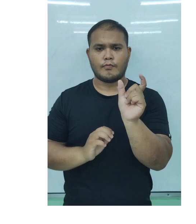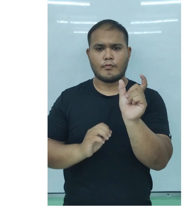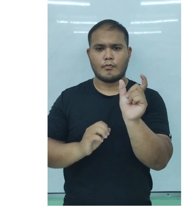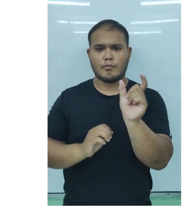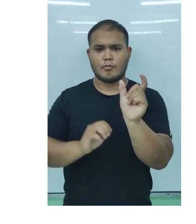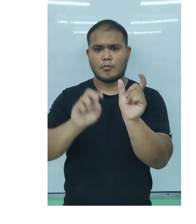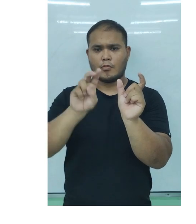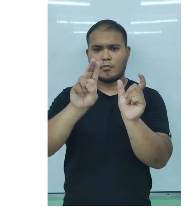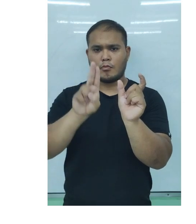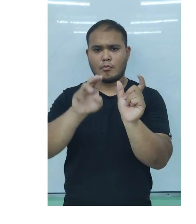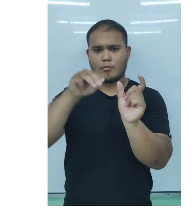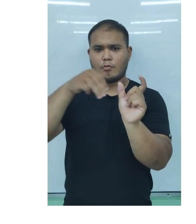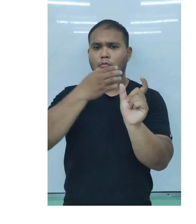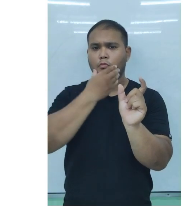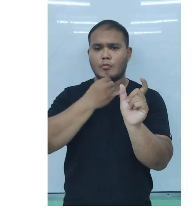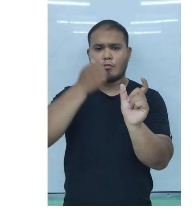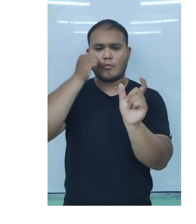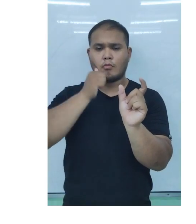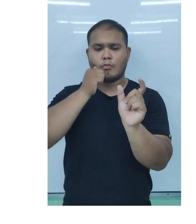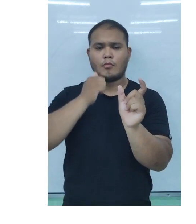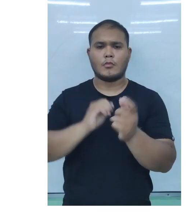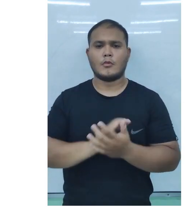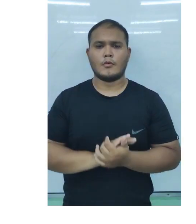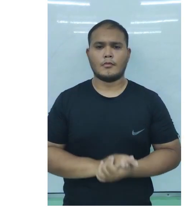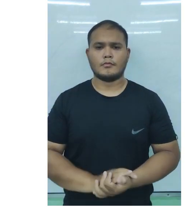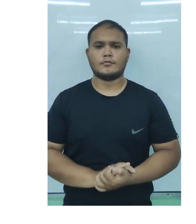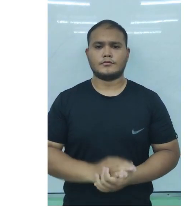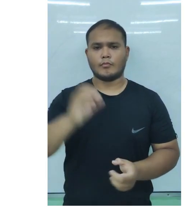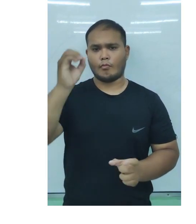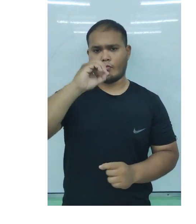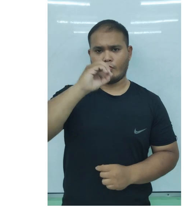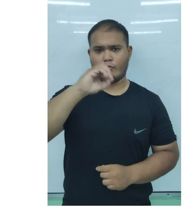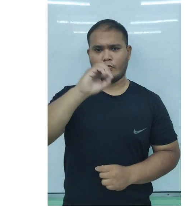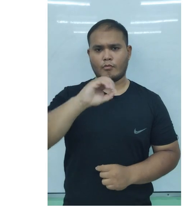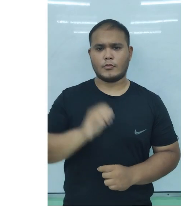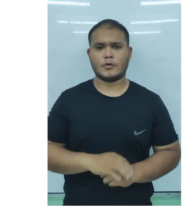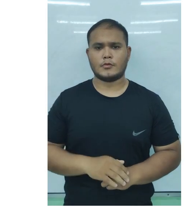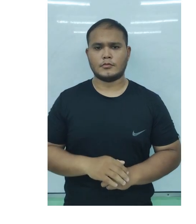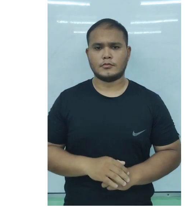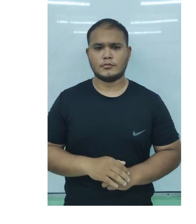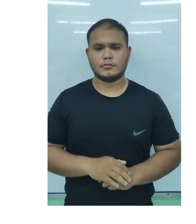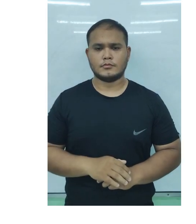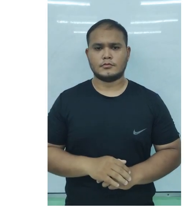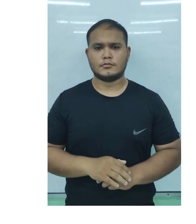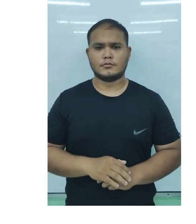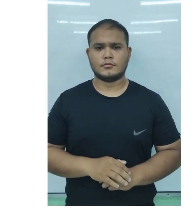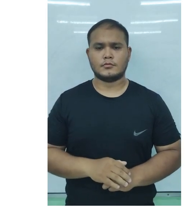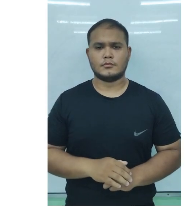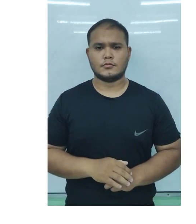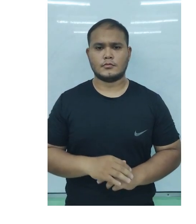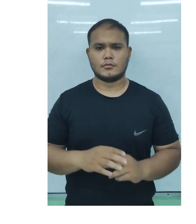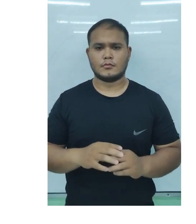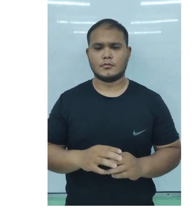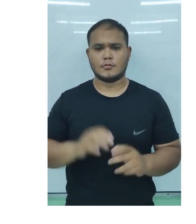nos três primeiros casos aqui, nominativo, vocativo e acusativo, melhora.